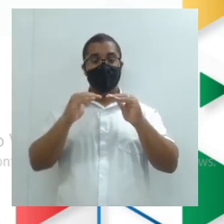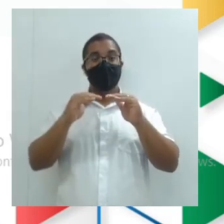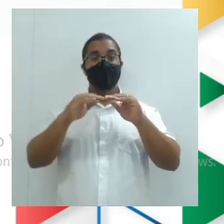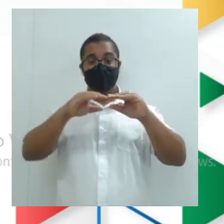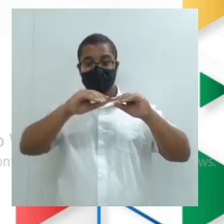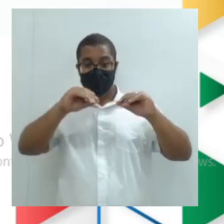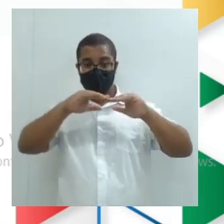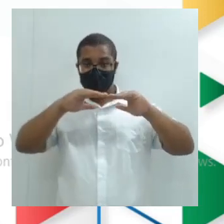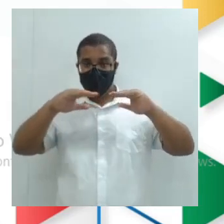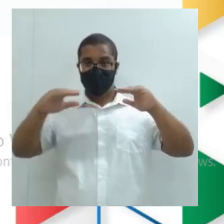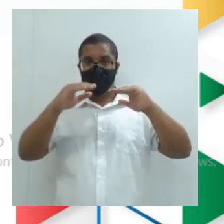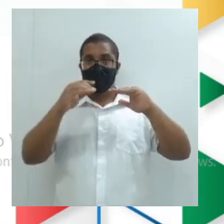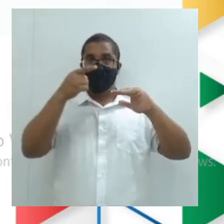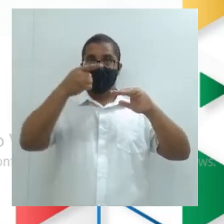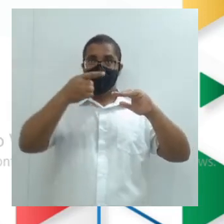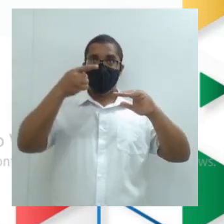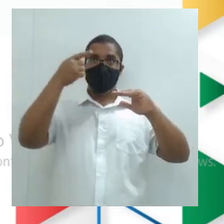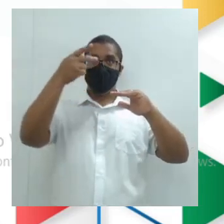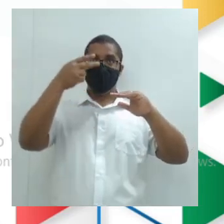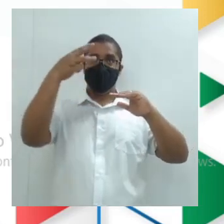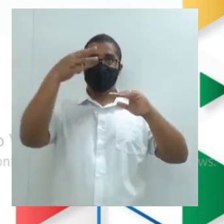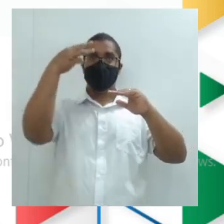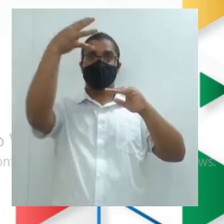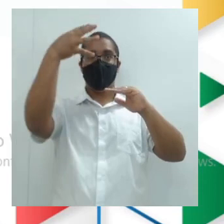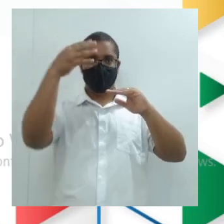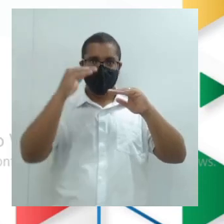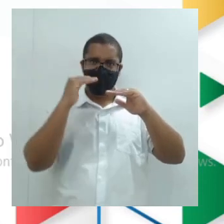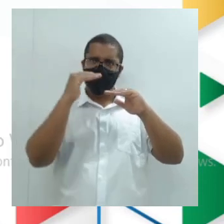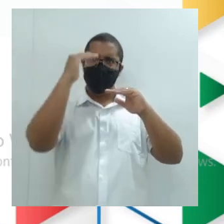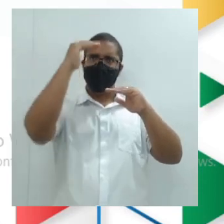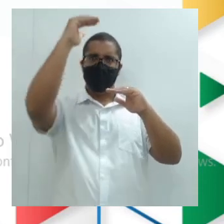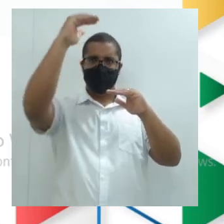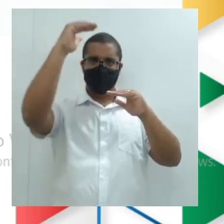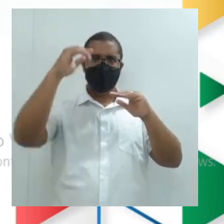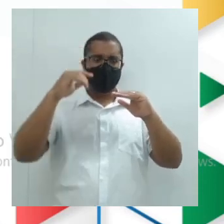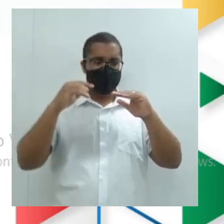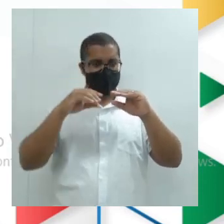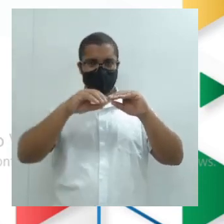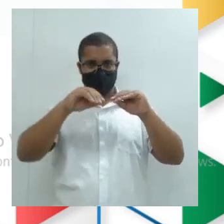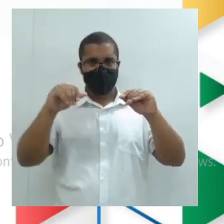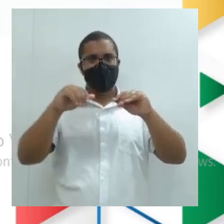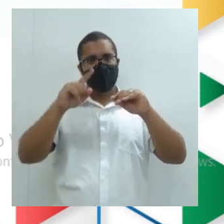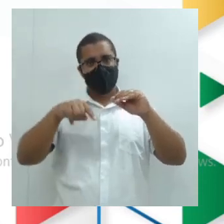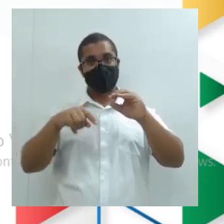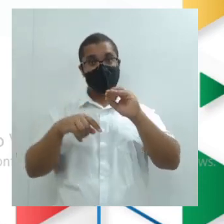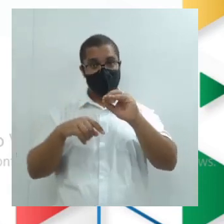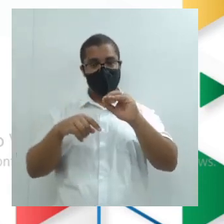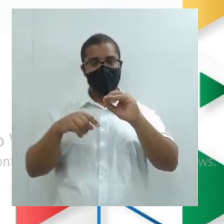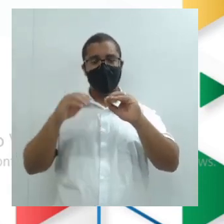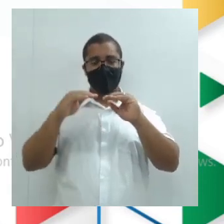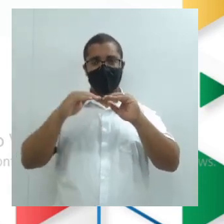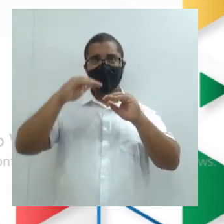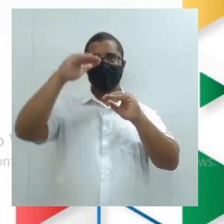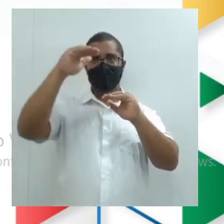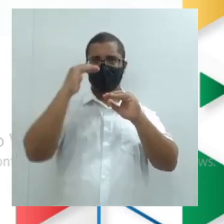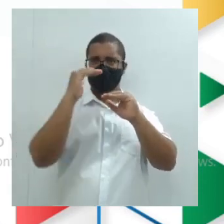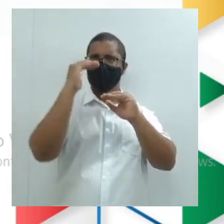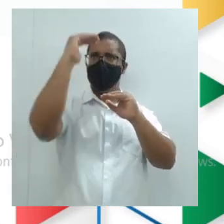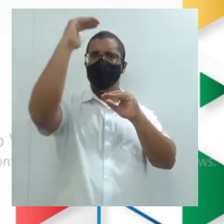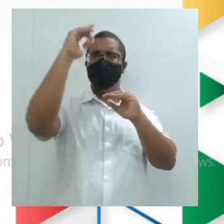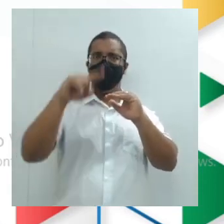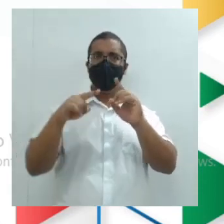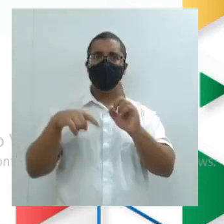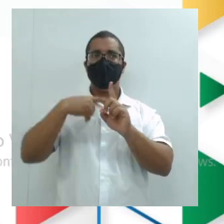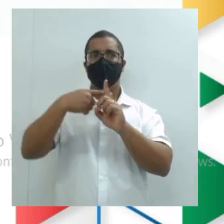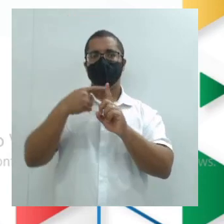térreo. Ora, se eu disser que o térreo é o neutro, o zero, acima dele vai ser mais 4